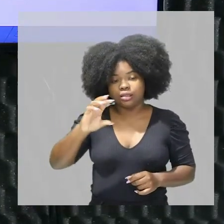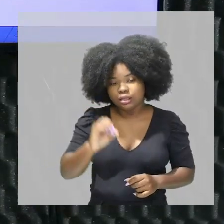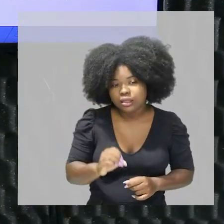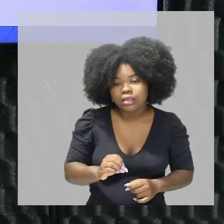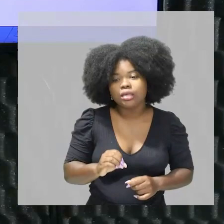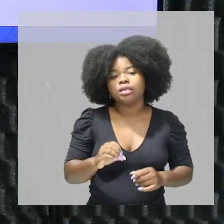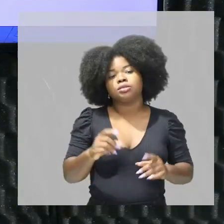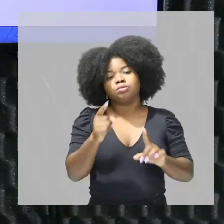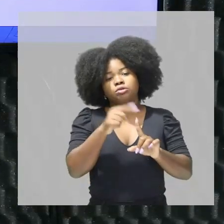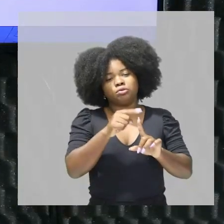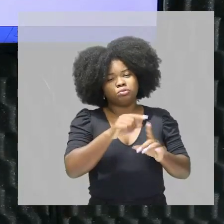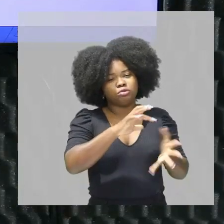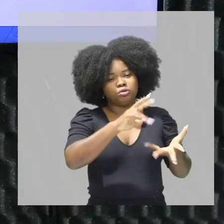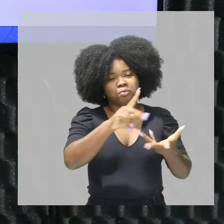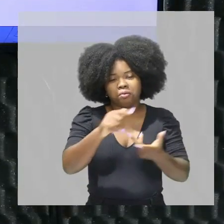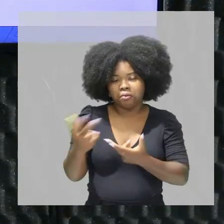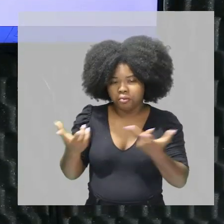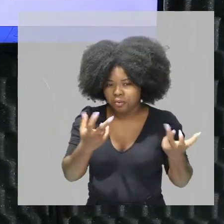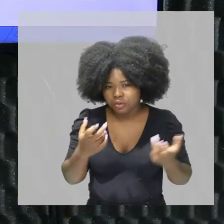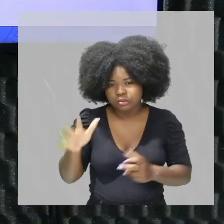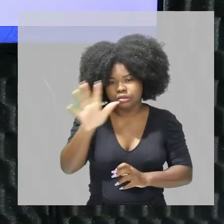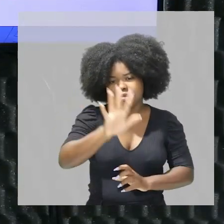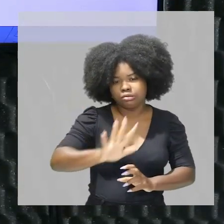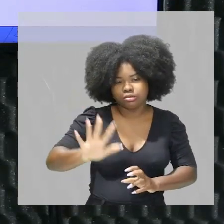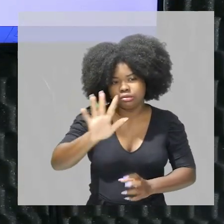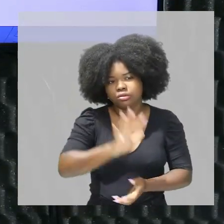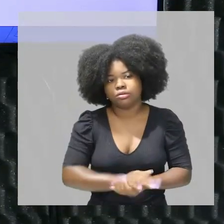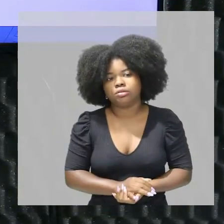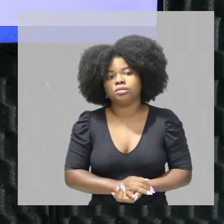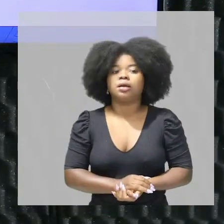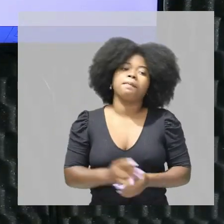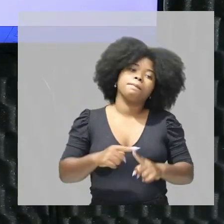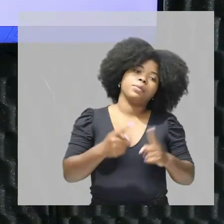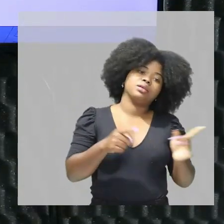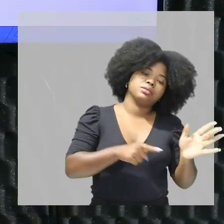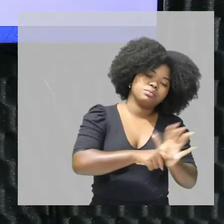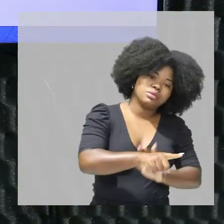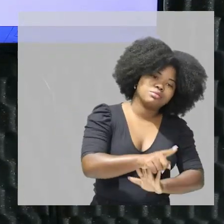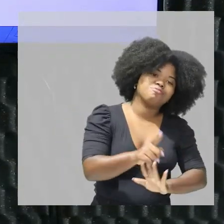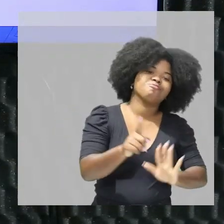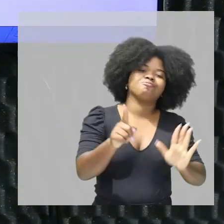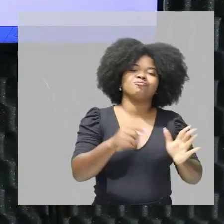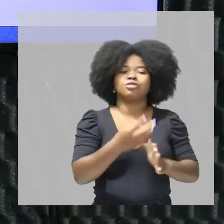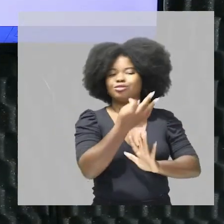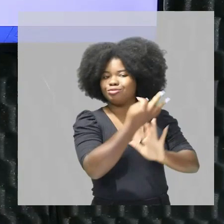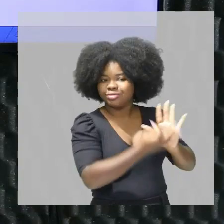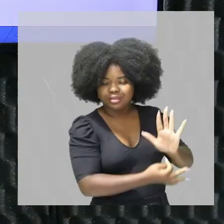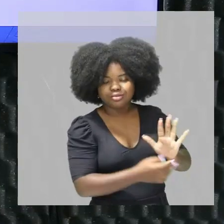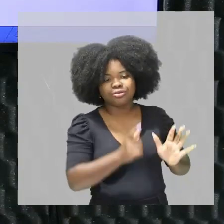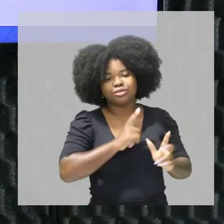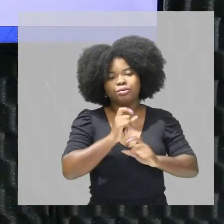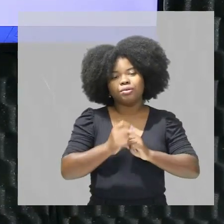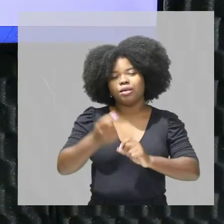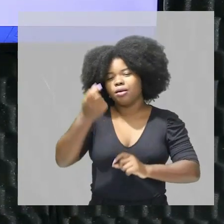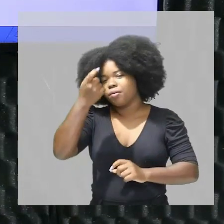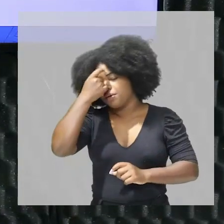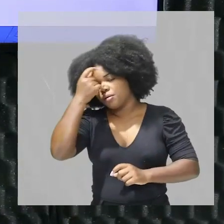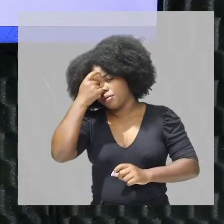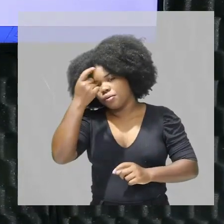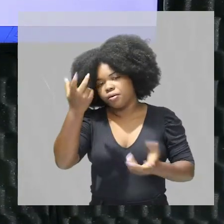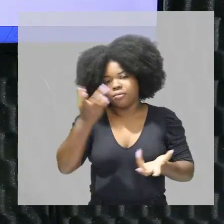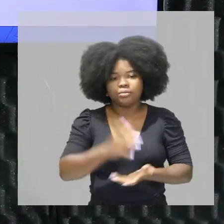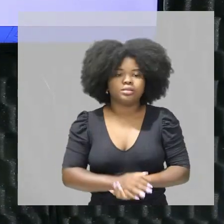de fórmula geral aqui nós estamos né obviamente nos delegando a uma compreensão de conhecimento